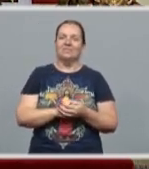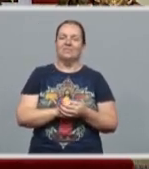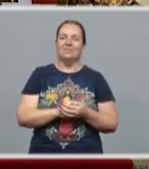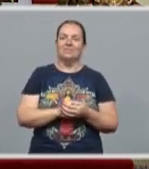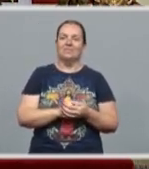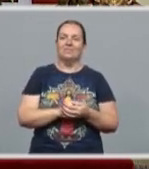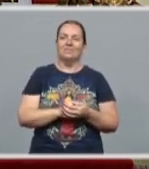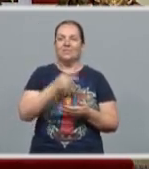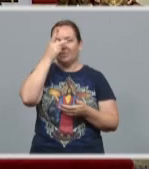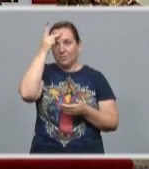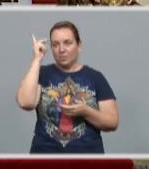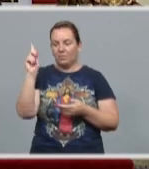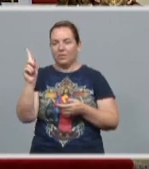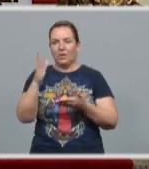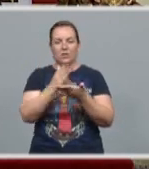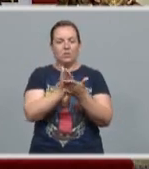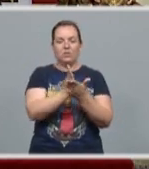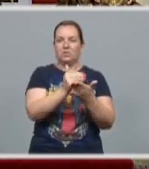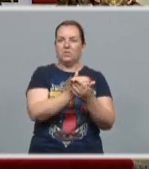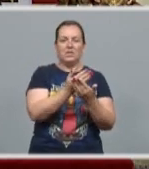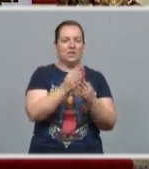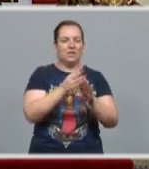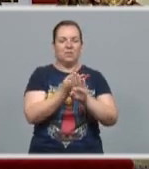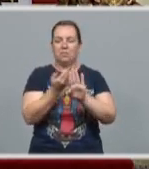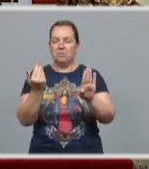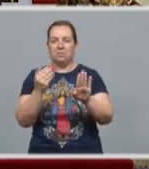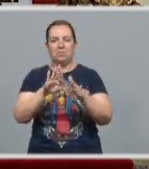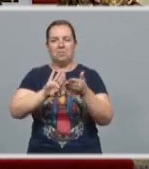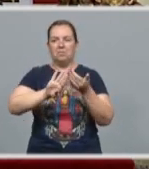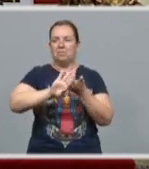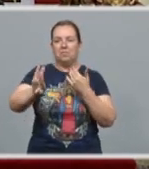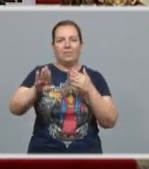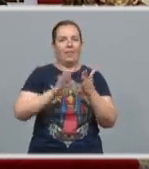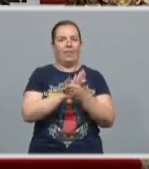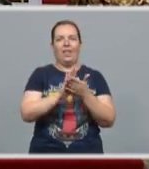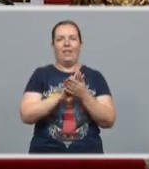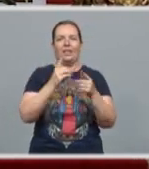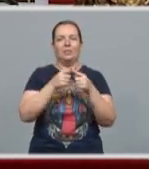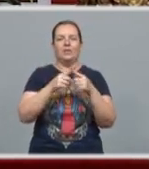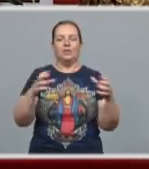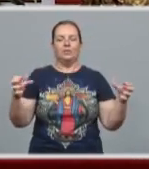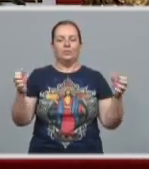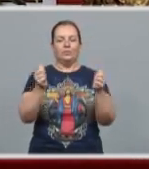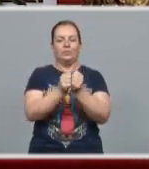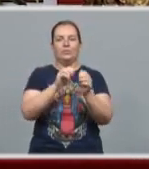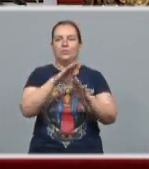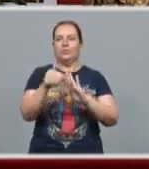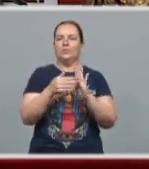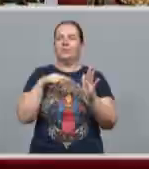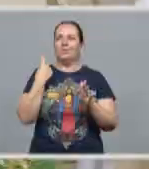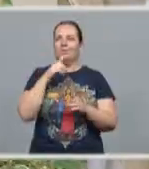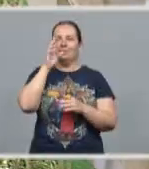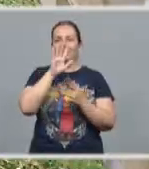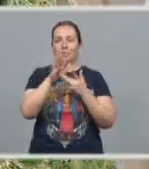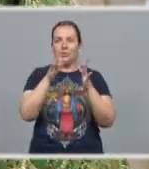é de Pedro, ninguém é de Paulo. Todos somos de Jesus Cristo. É